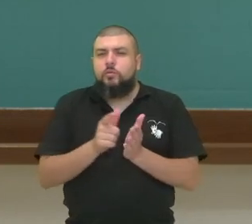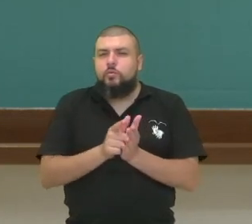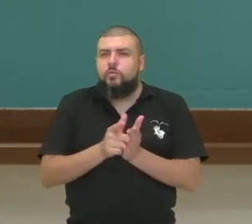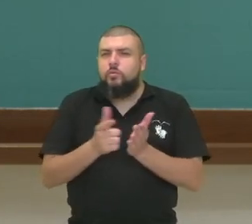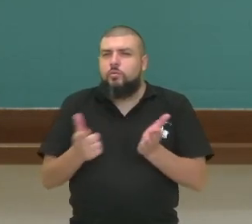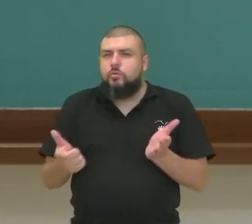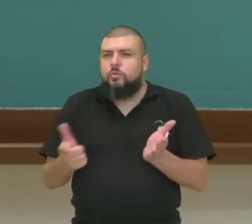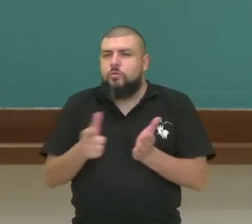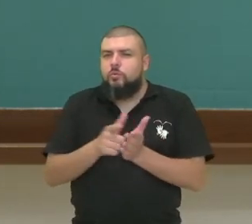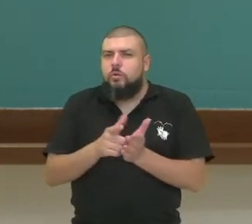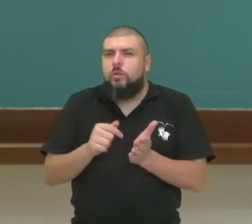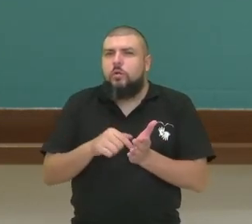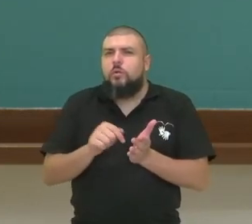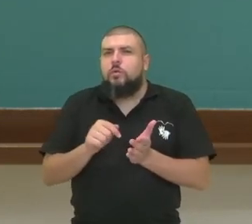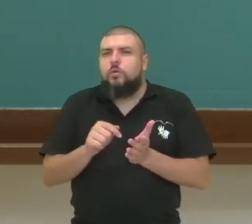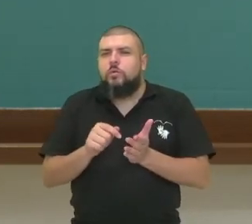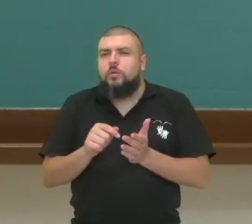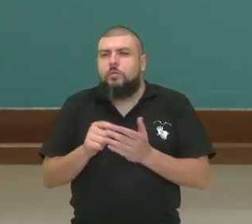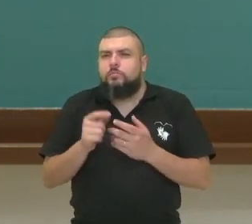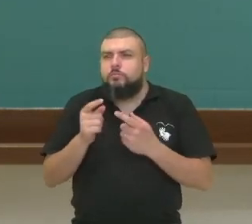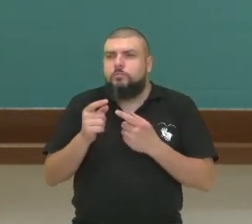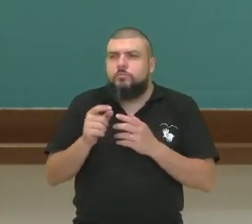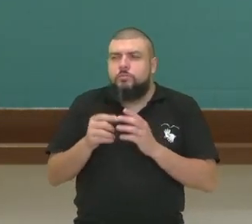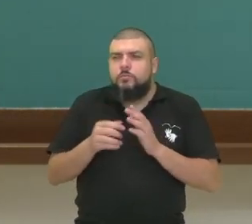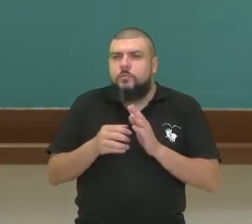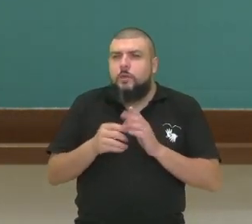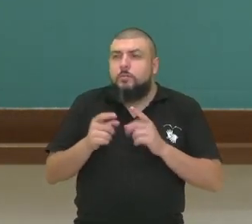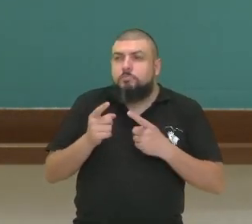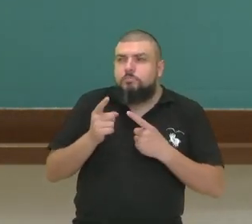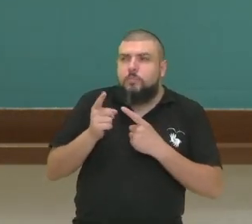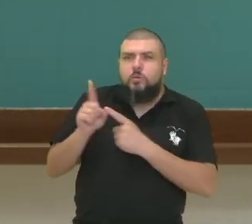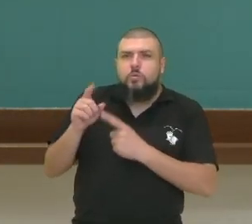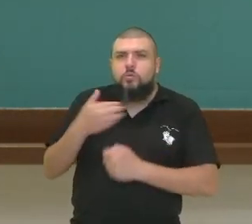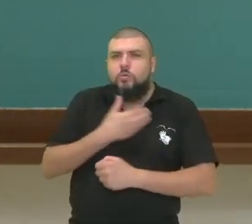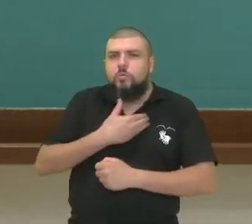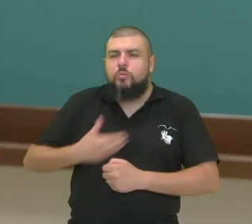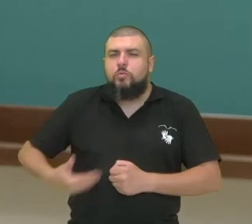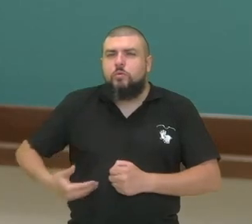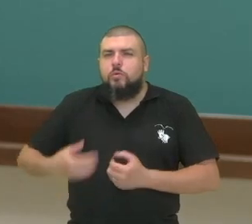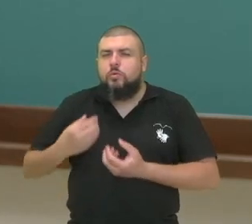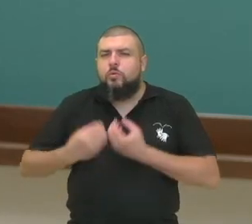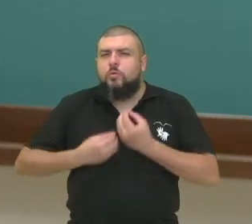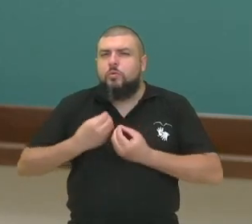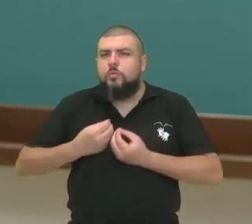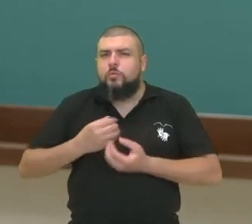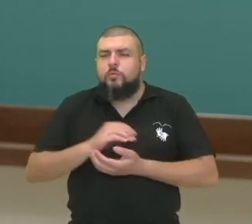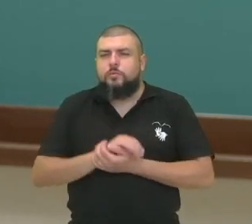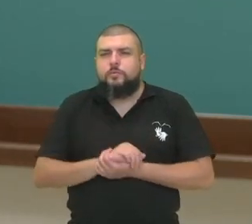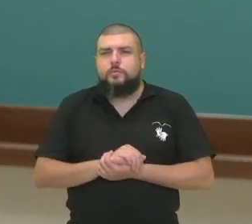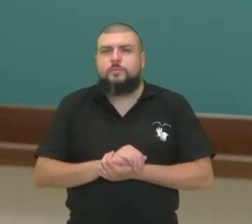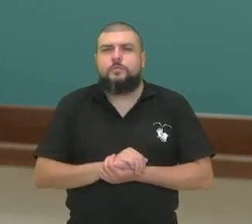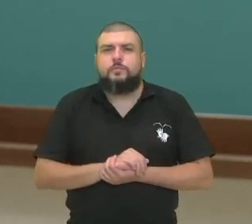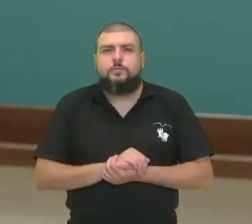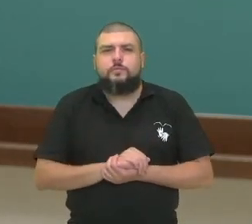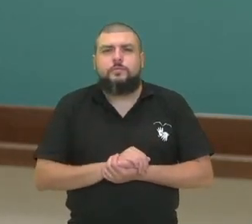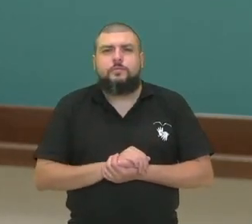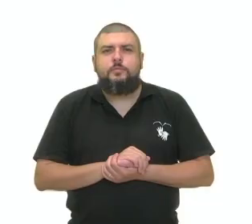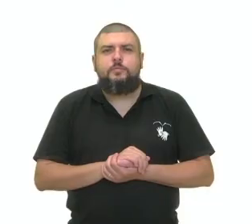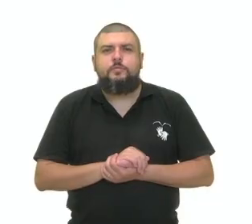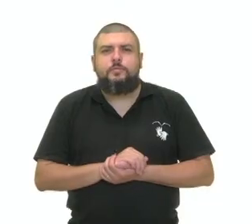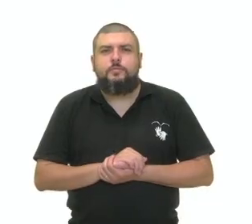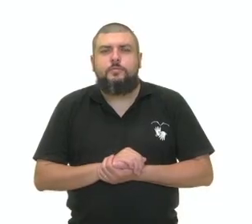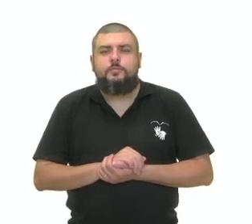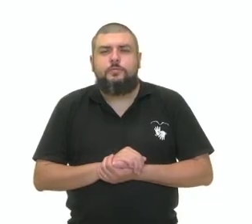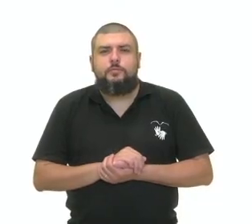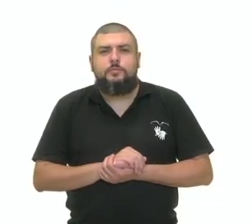governo civil-militar estabelecido a partir de 1964. Então, a minha sugestão aqui de resposta para vocês é essa.